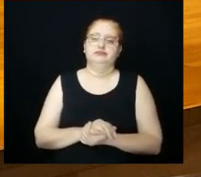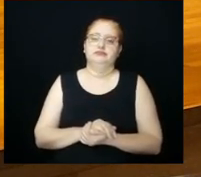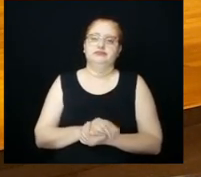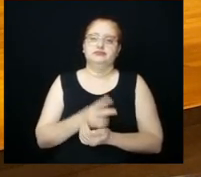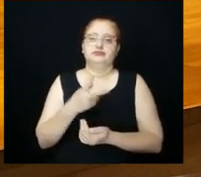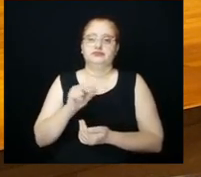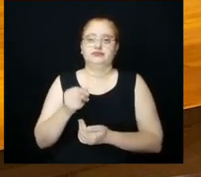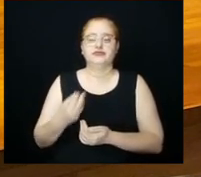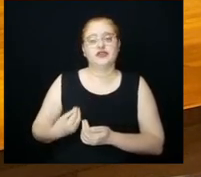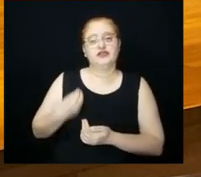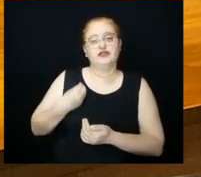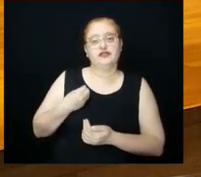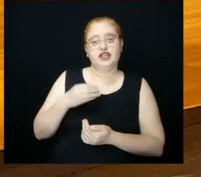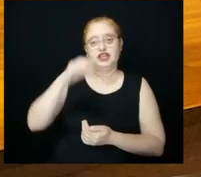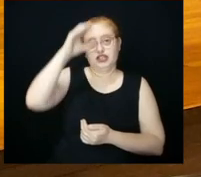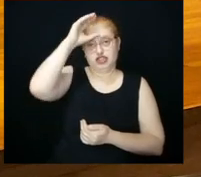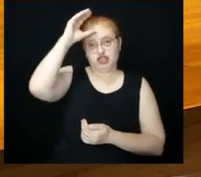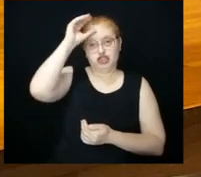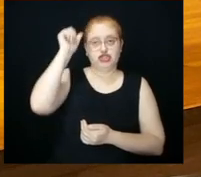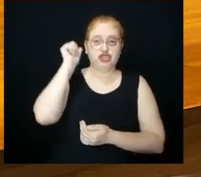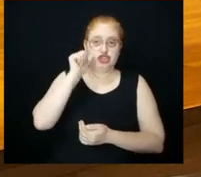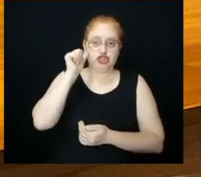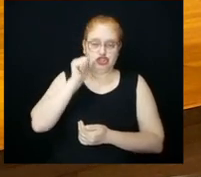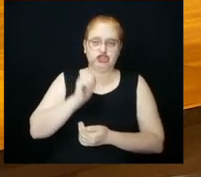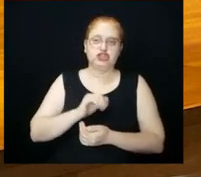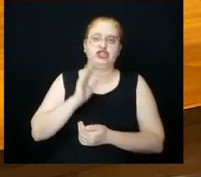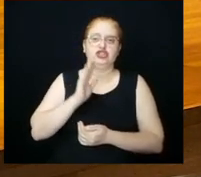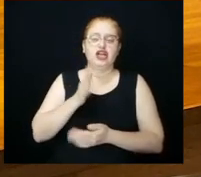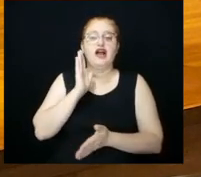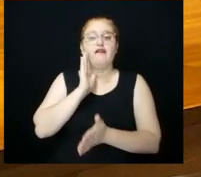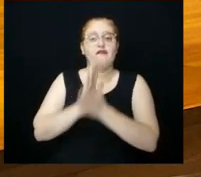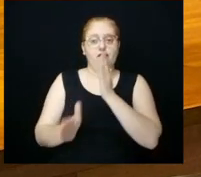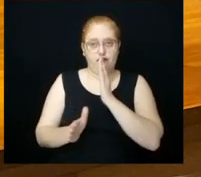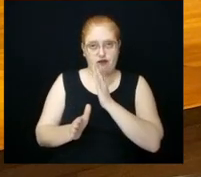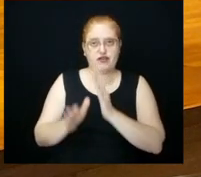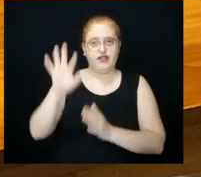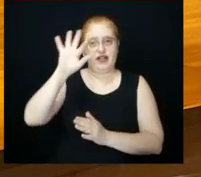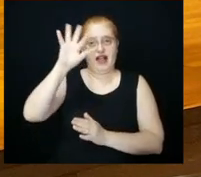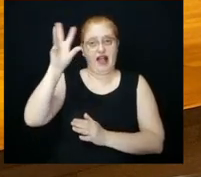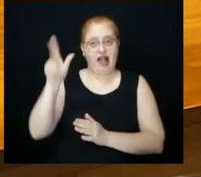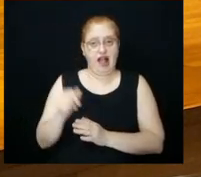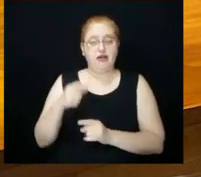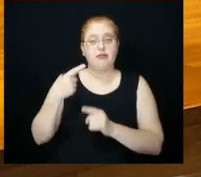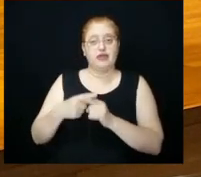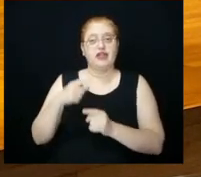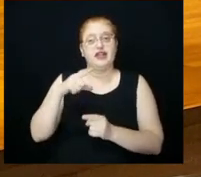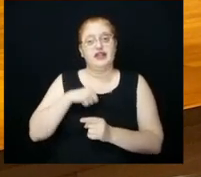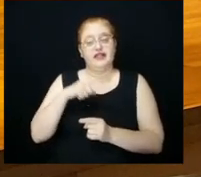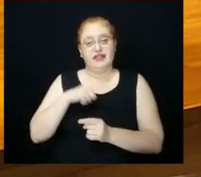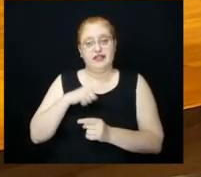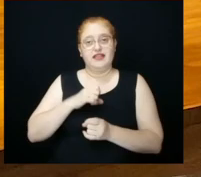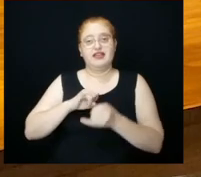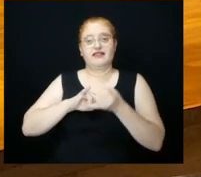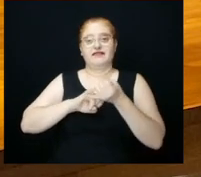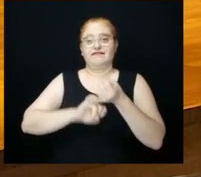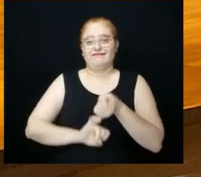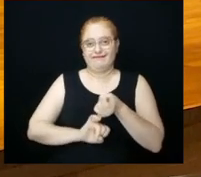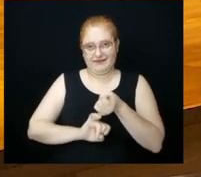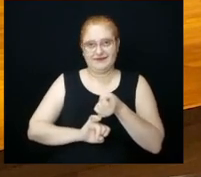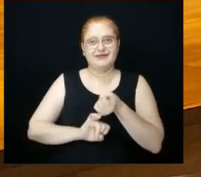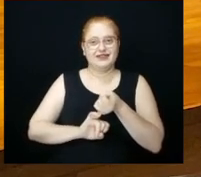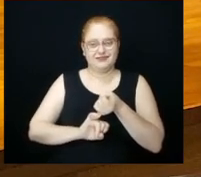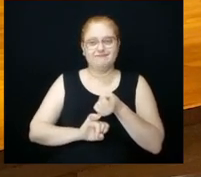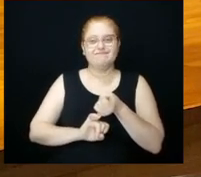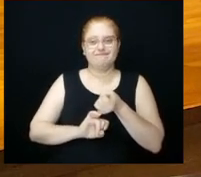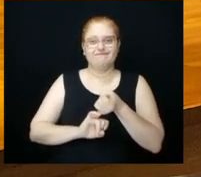ela vai morar com uma tia, enfim, essa tia já havia fugido da Nigéria porque tinha tido um caso extraconjugal